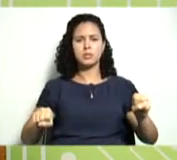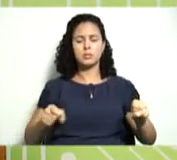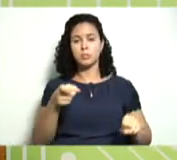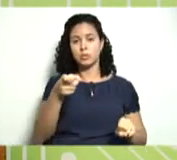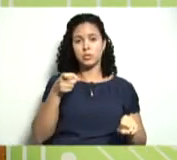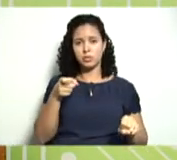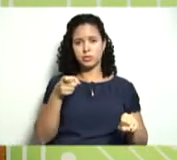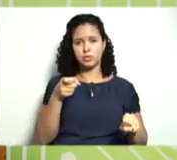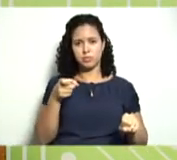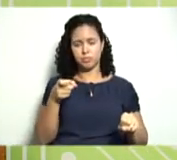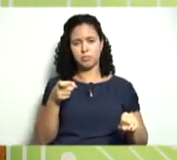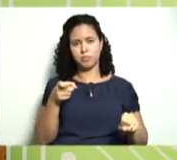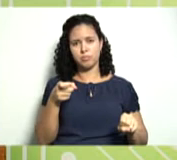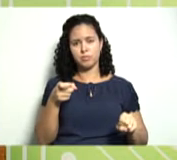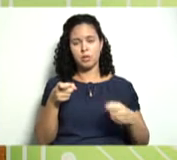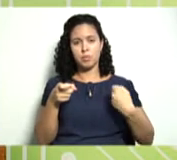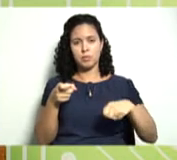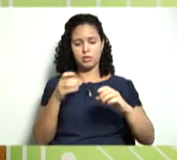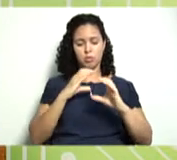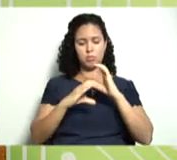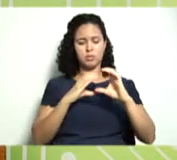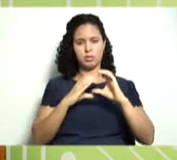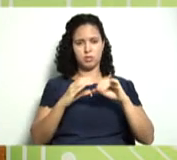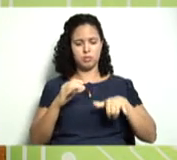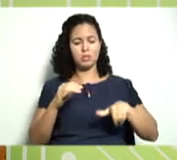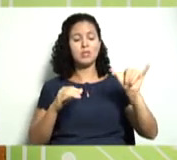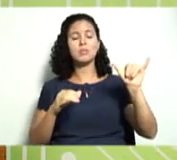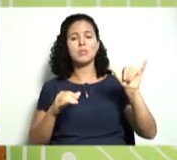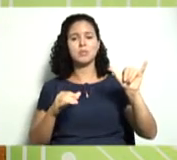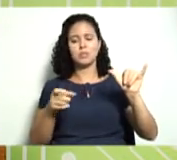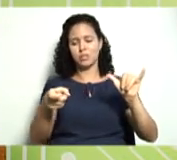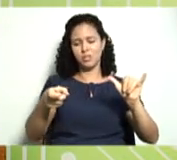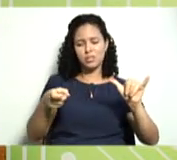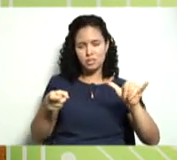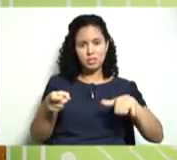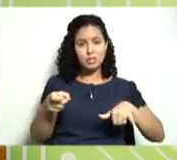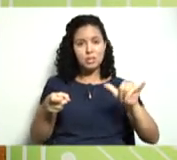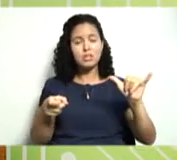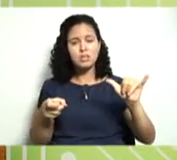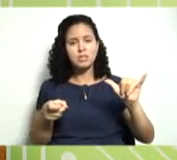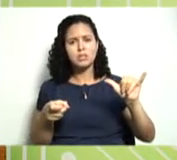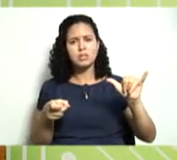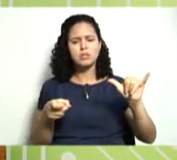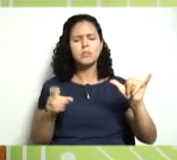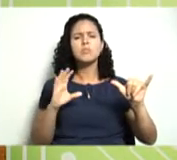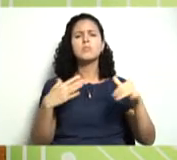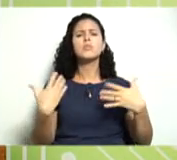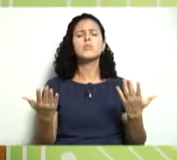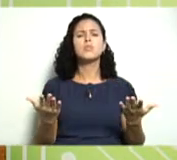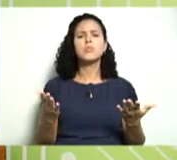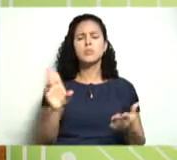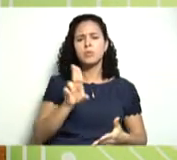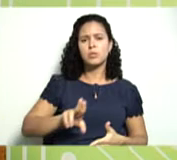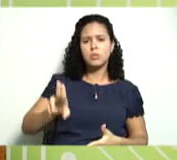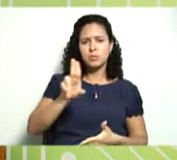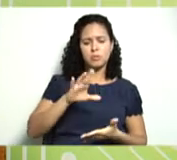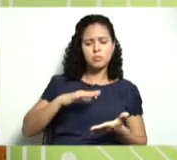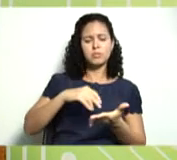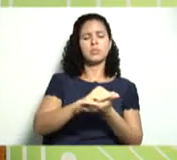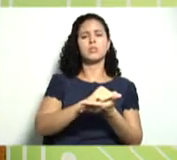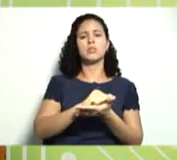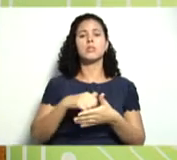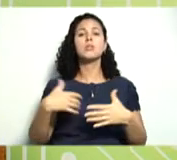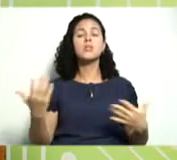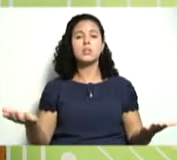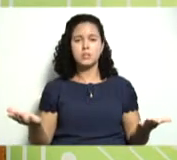precisa comunicar com o sistema y qual tipo de protocolo ele utiliza né vamos trabalhar alguns